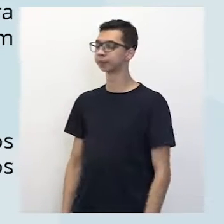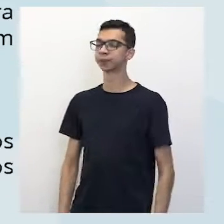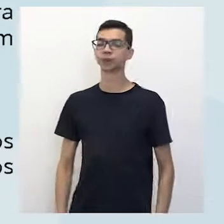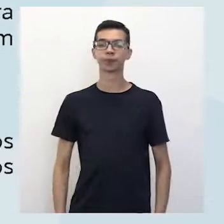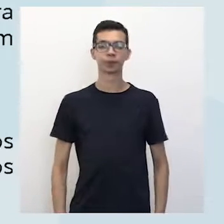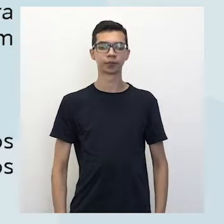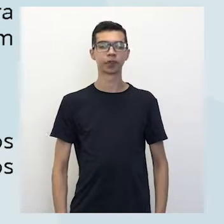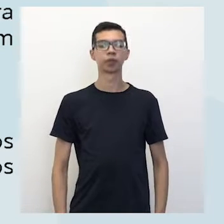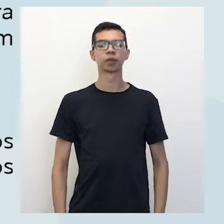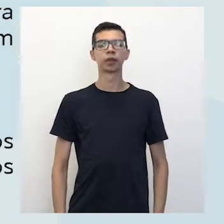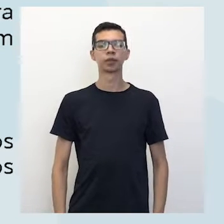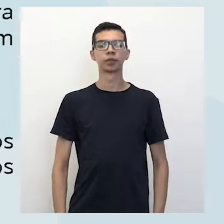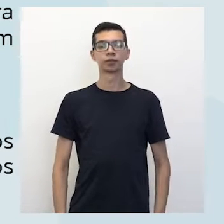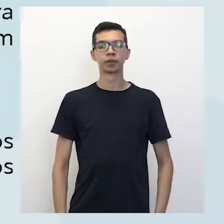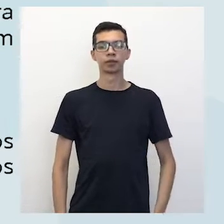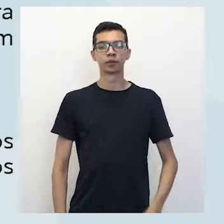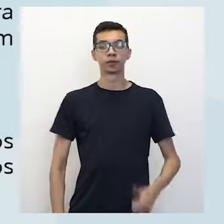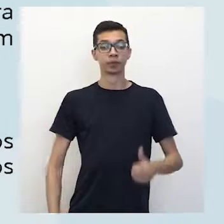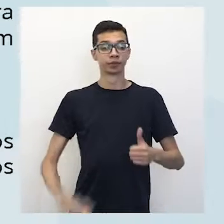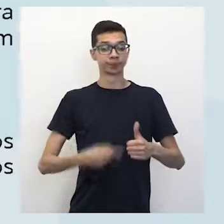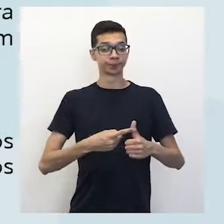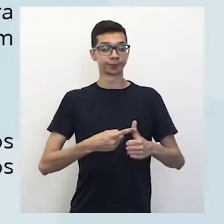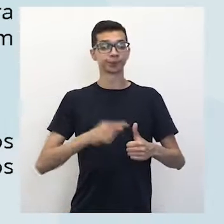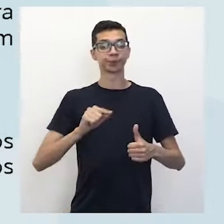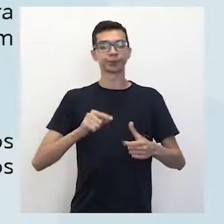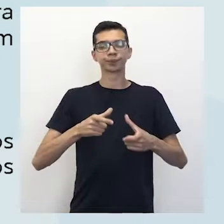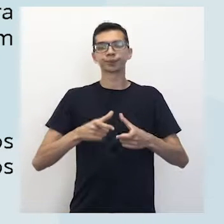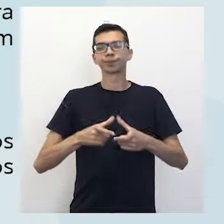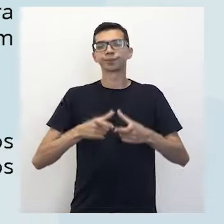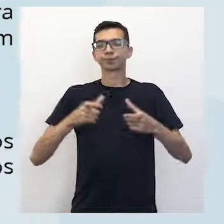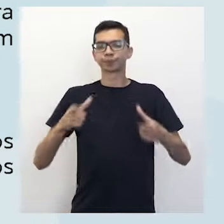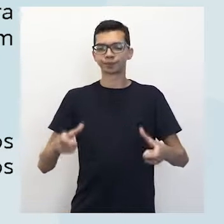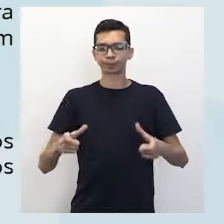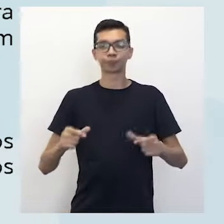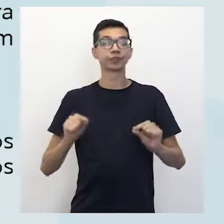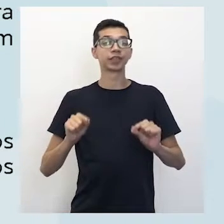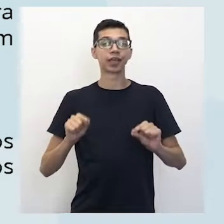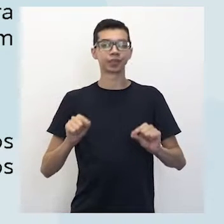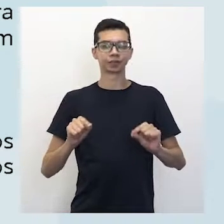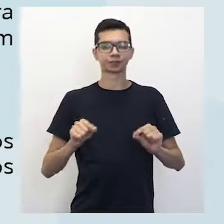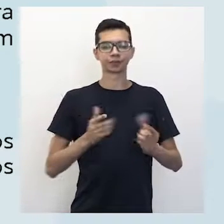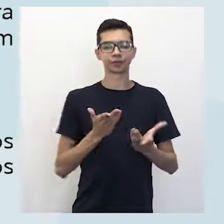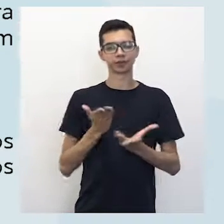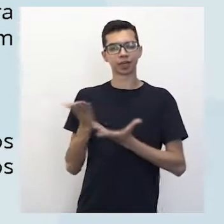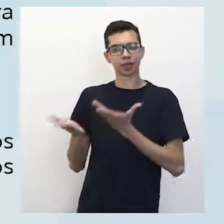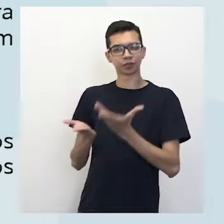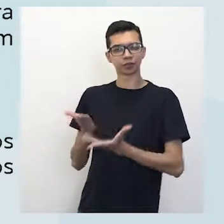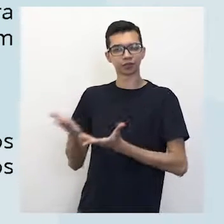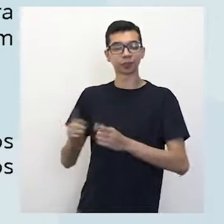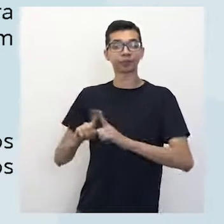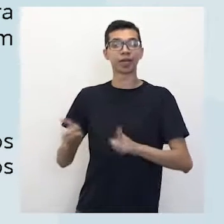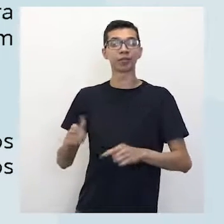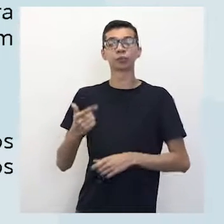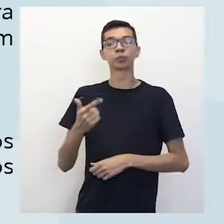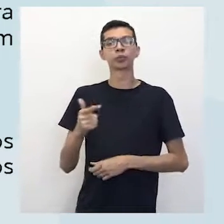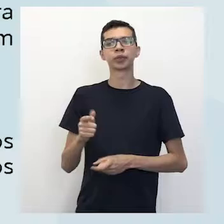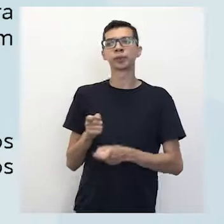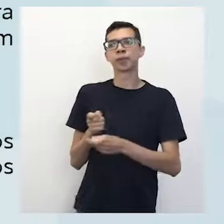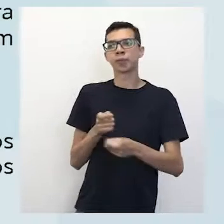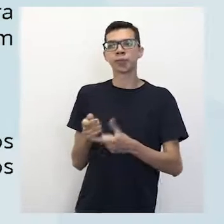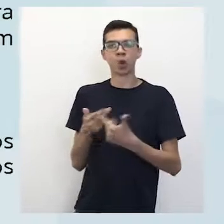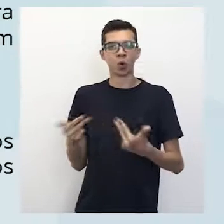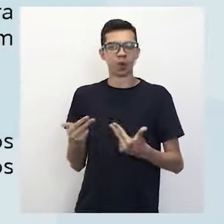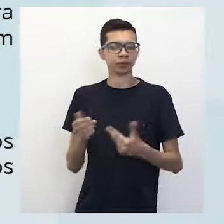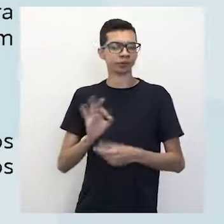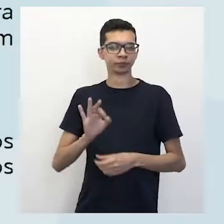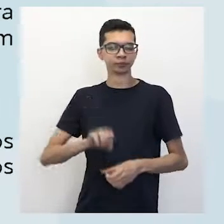que a maior parte do contingente dos cruzados era formado por servos que não possuíam armamentos e